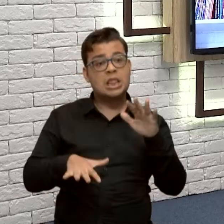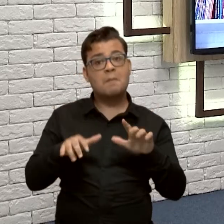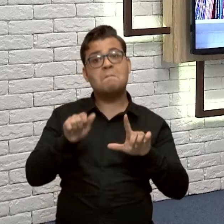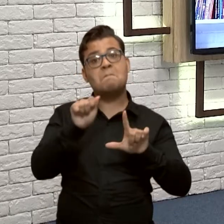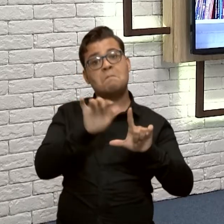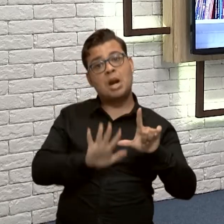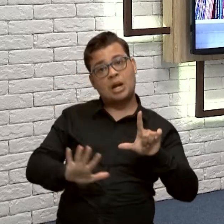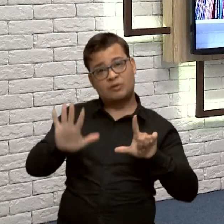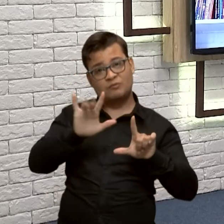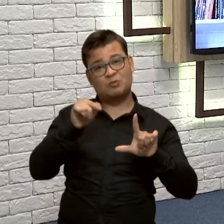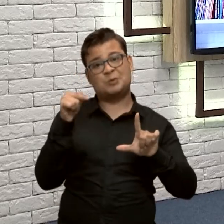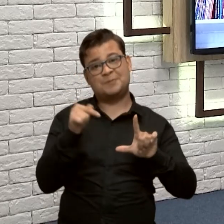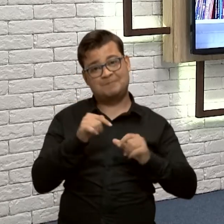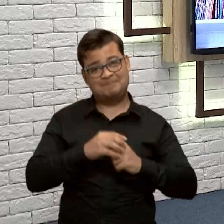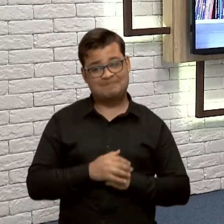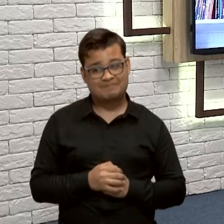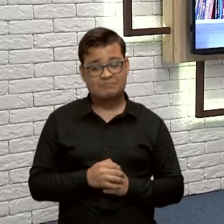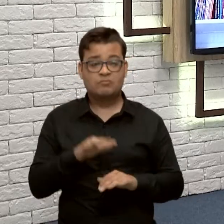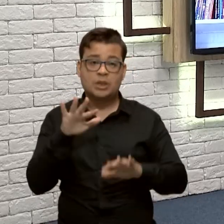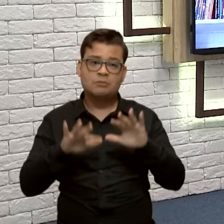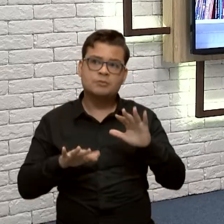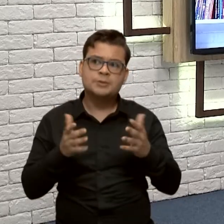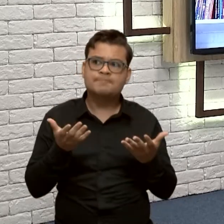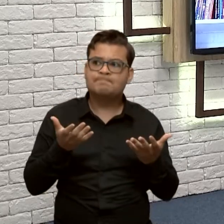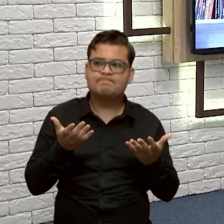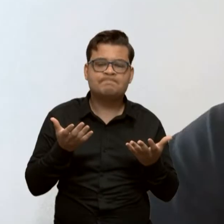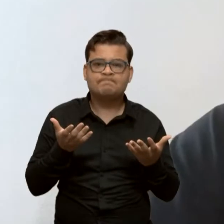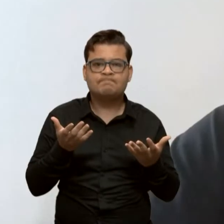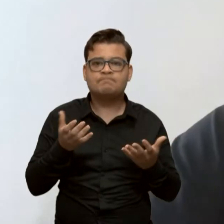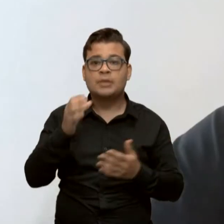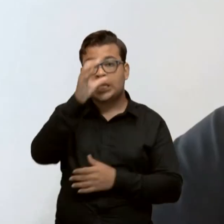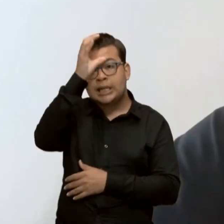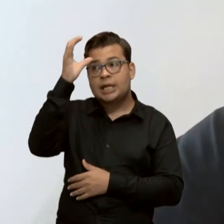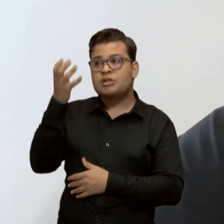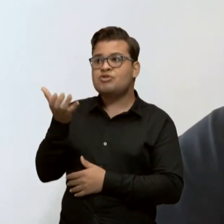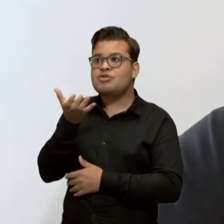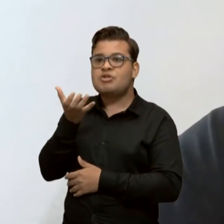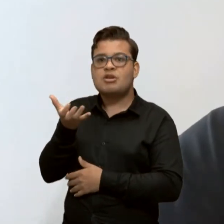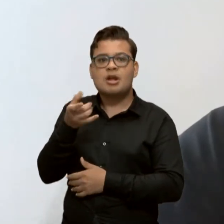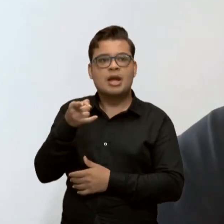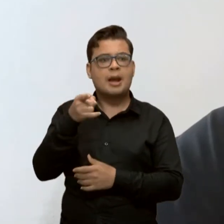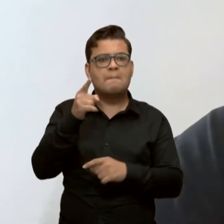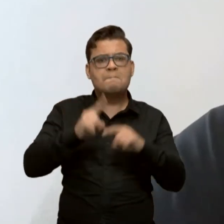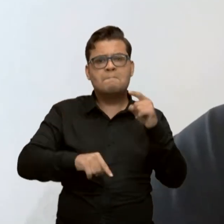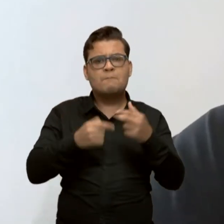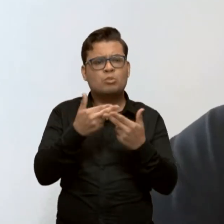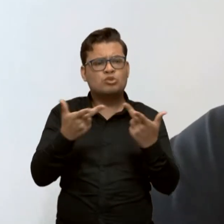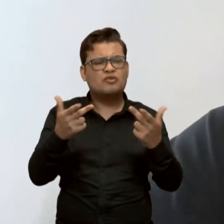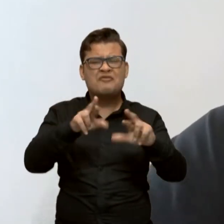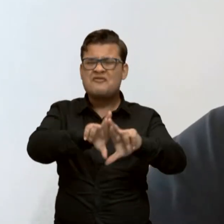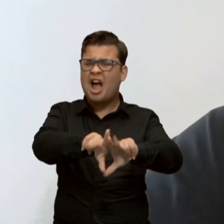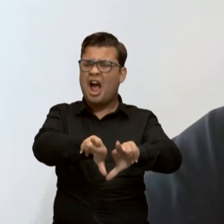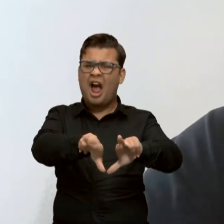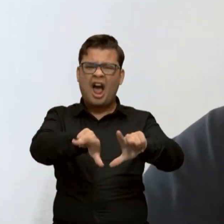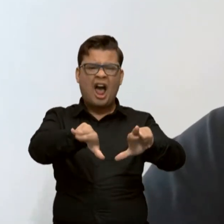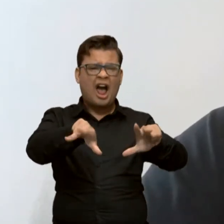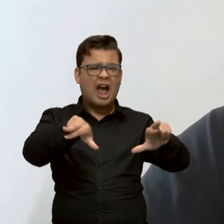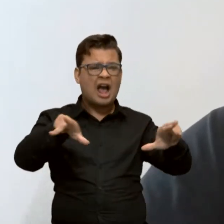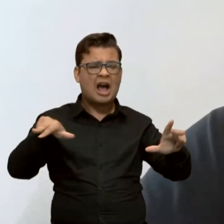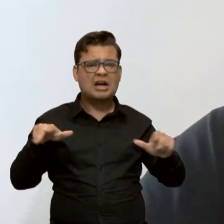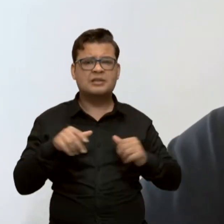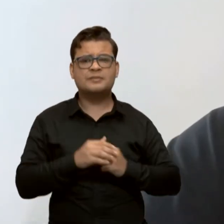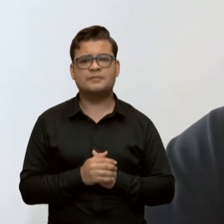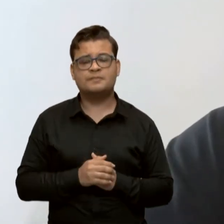talvez, dependendo da plataforma, o cliente pode querer mais variedade de produto. Né? Se ele tiver numa plataforma